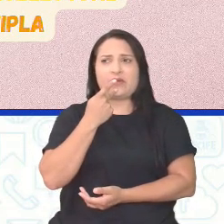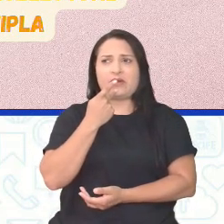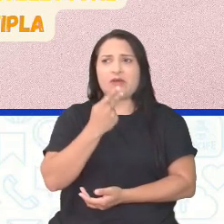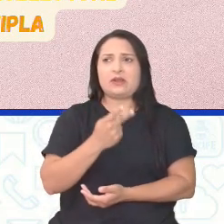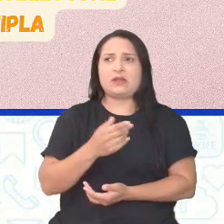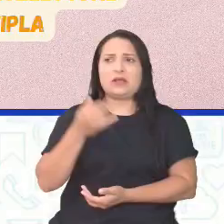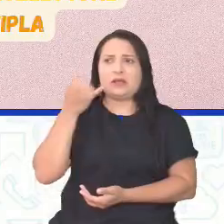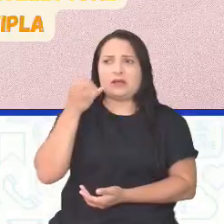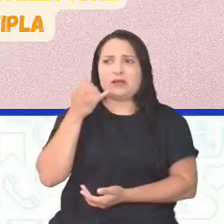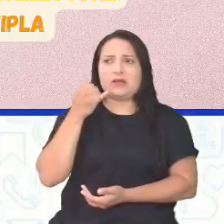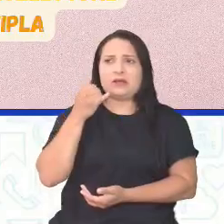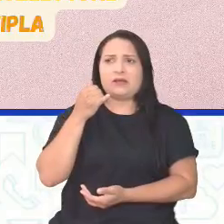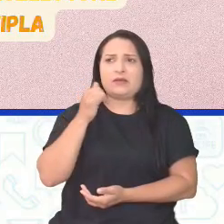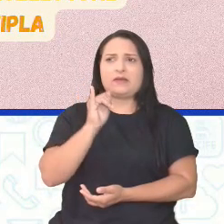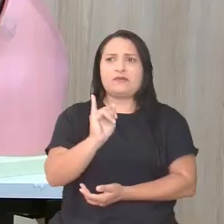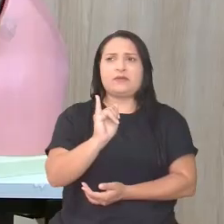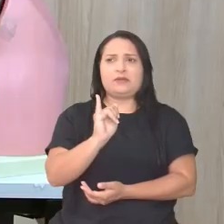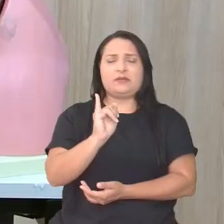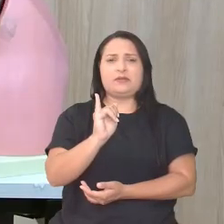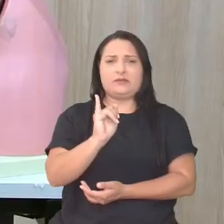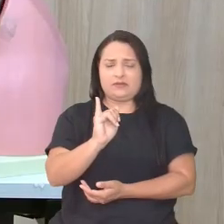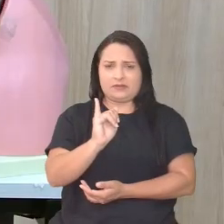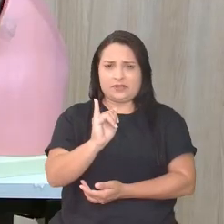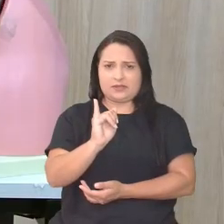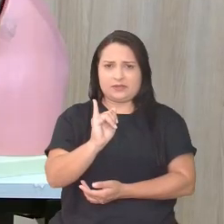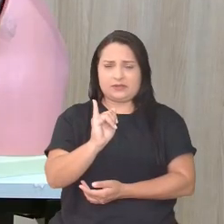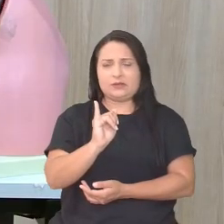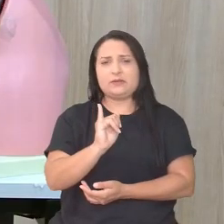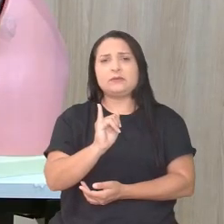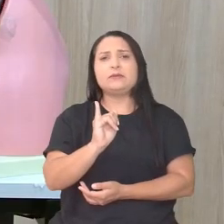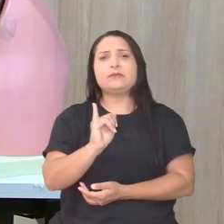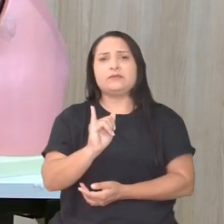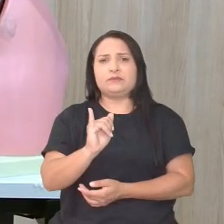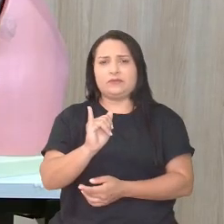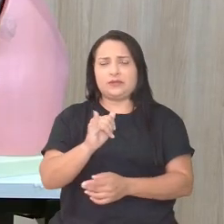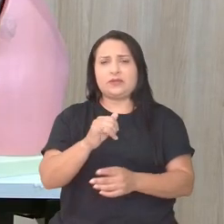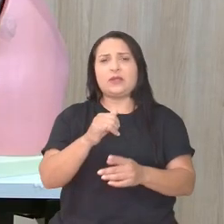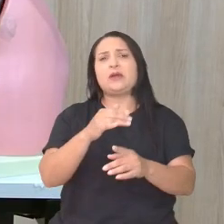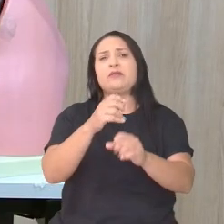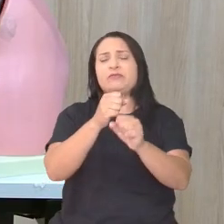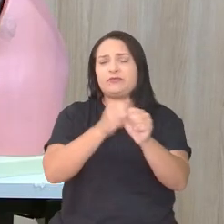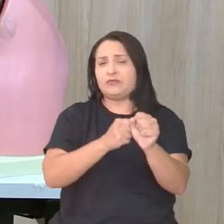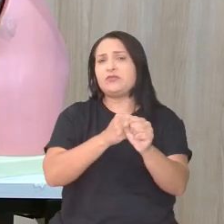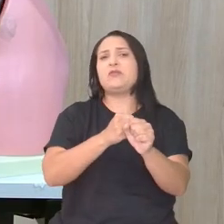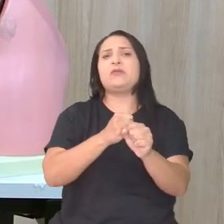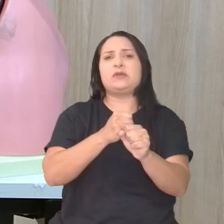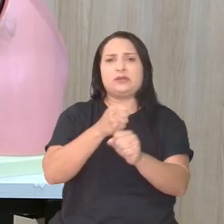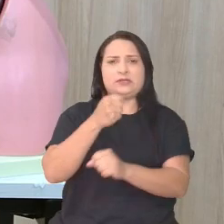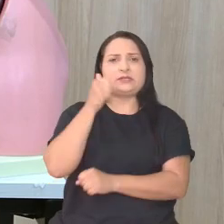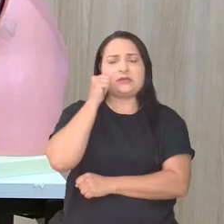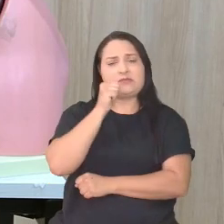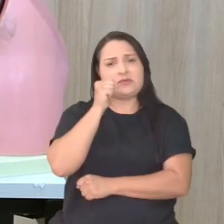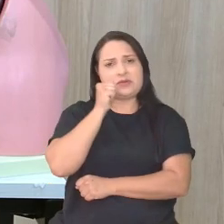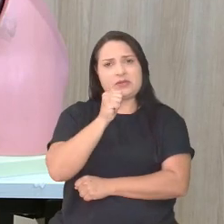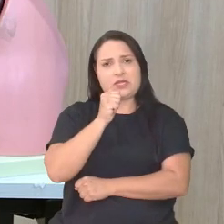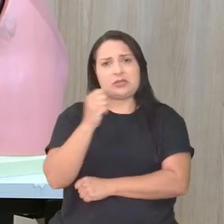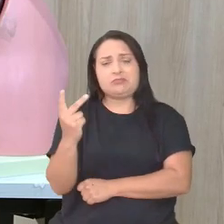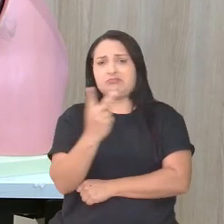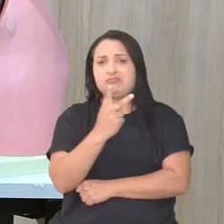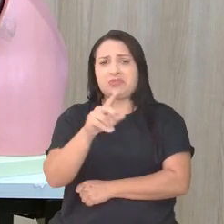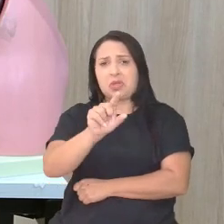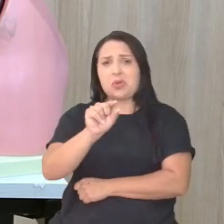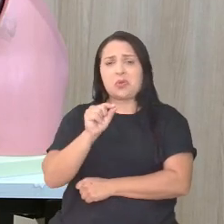convidar a professora Cláudia e ela vai escolher se ela vai falar hoje sobre a prevenção e combate à violência contra a mulher ou da pessoa